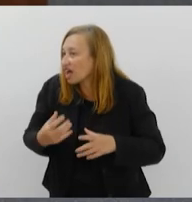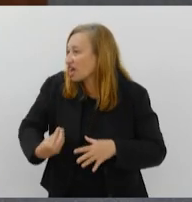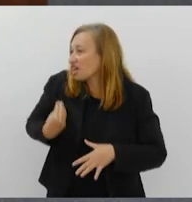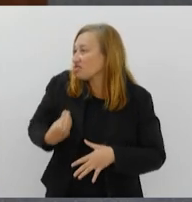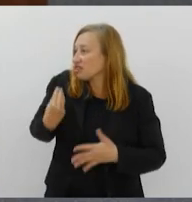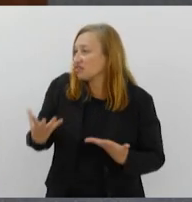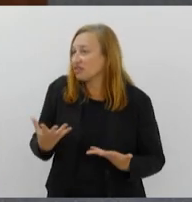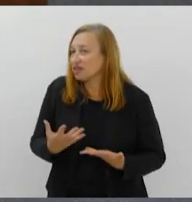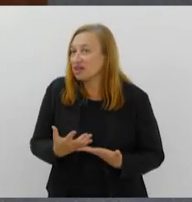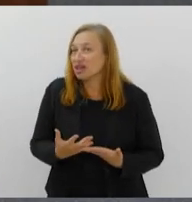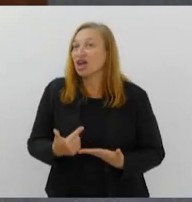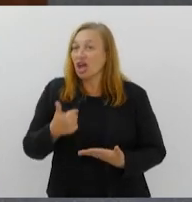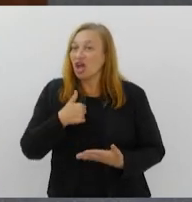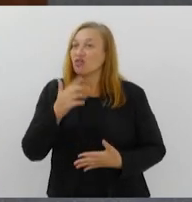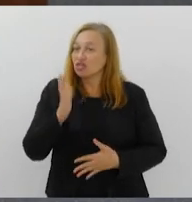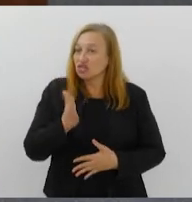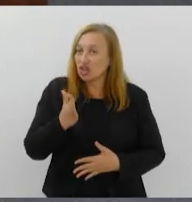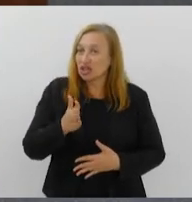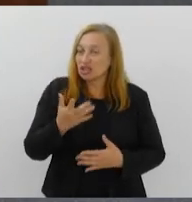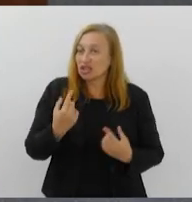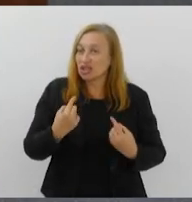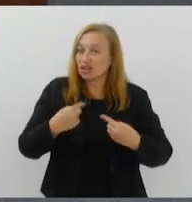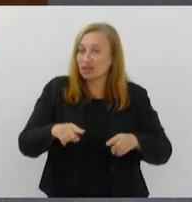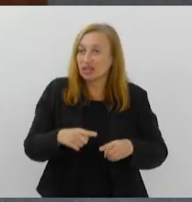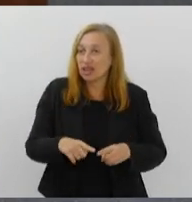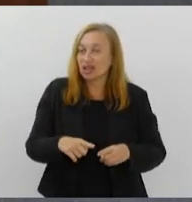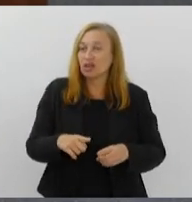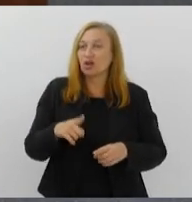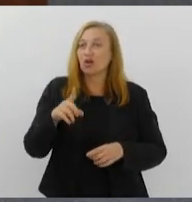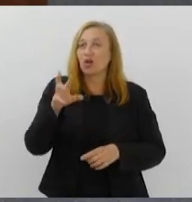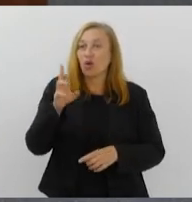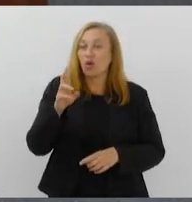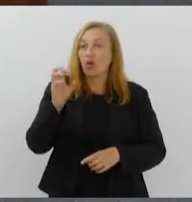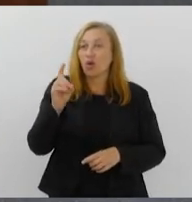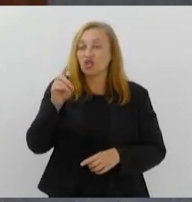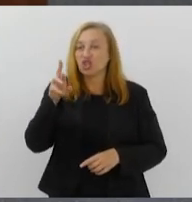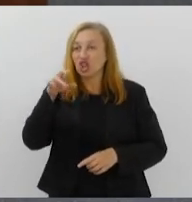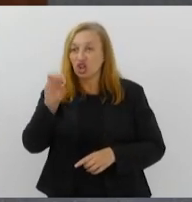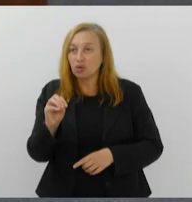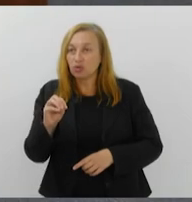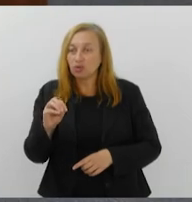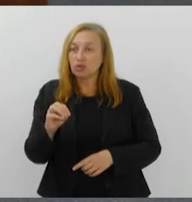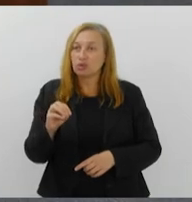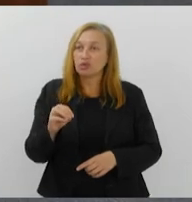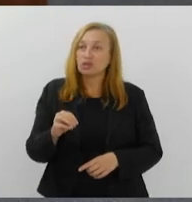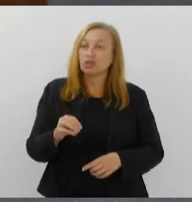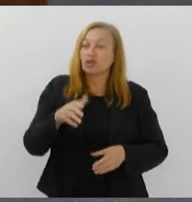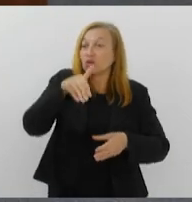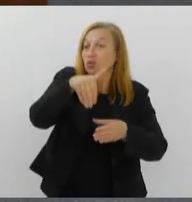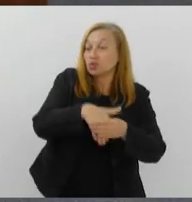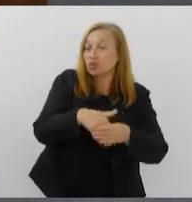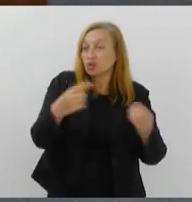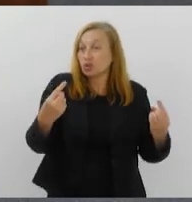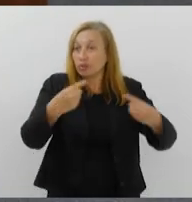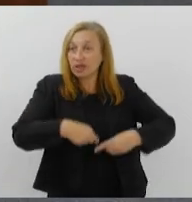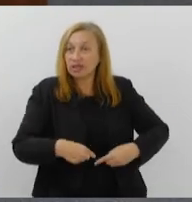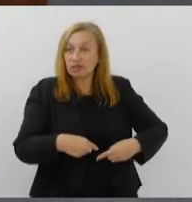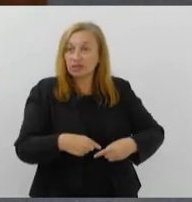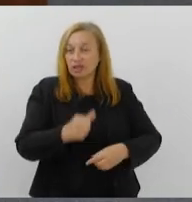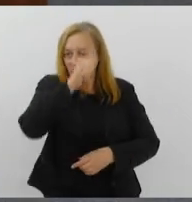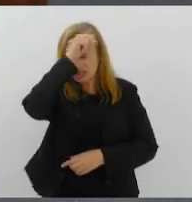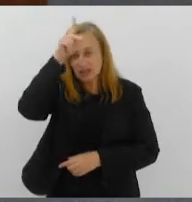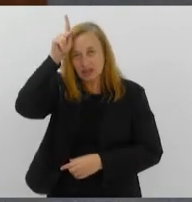veio, eu já tinha enfrentado Rodrigo Neves e o seu grupo político duas vezes nas urnas como candidato a